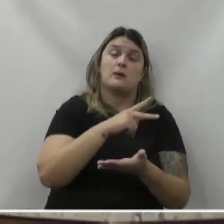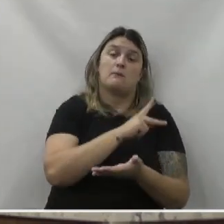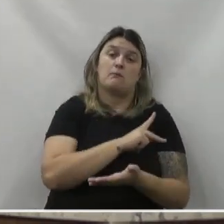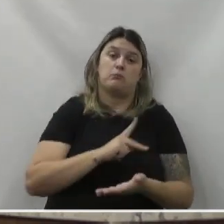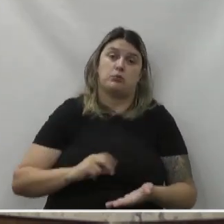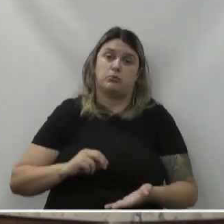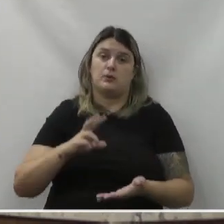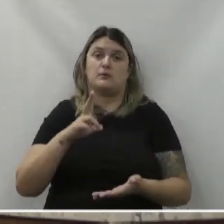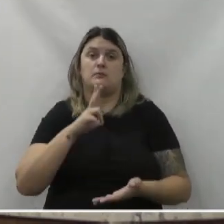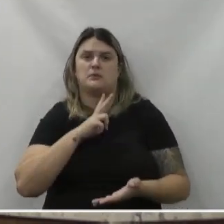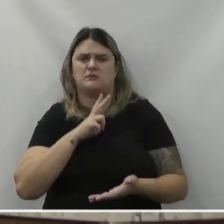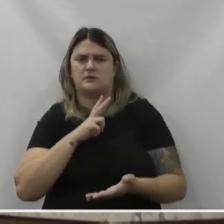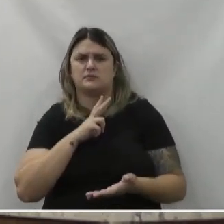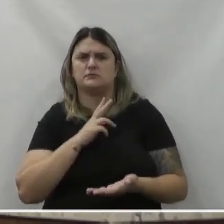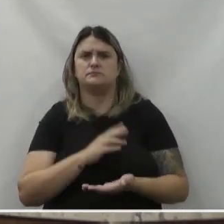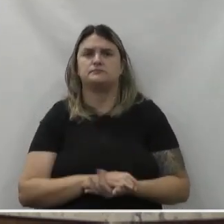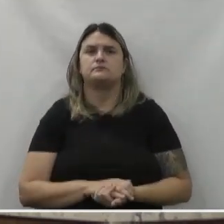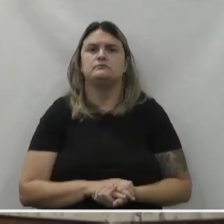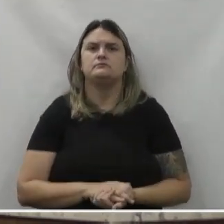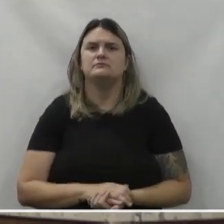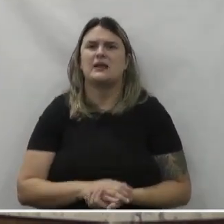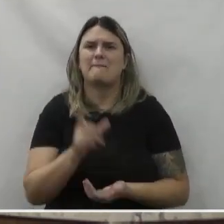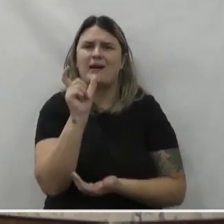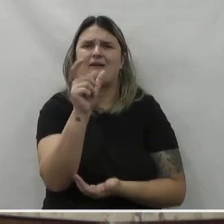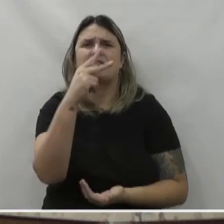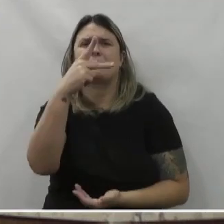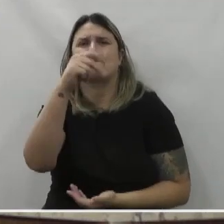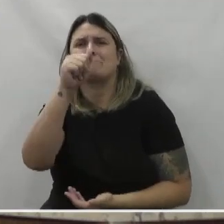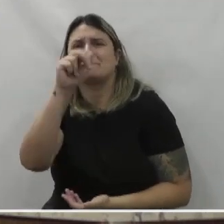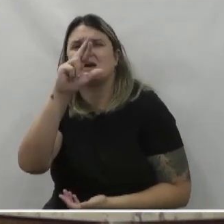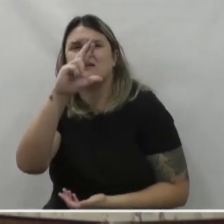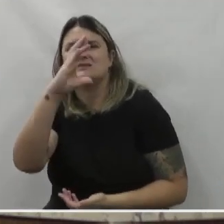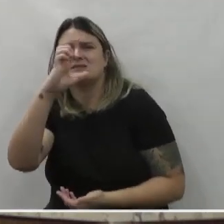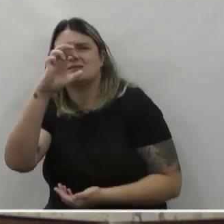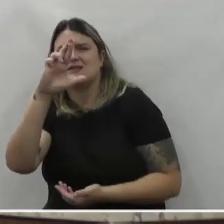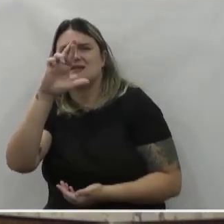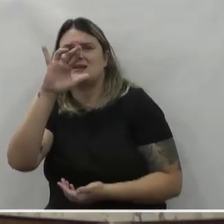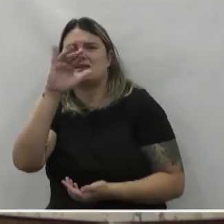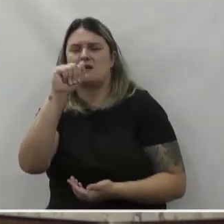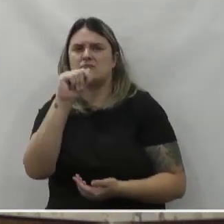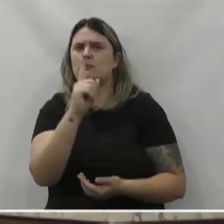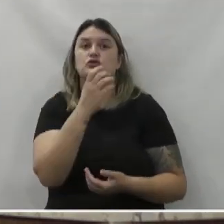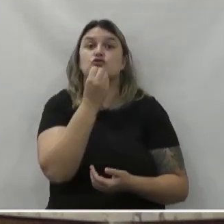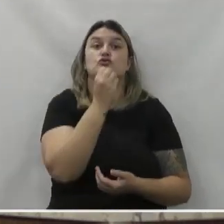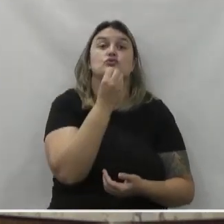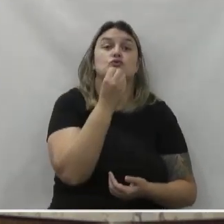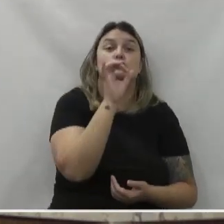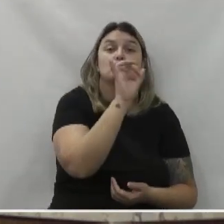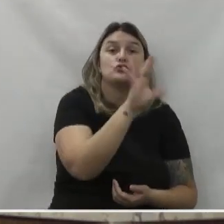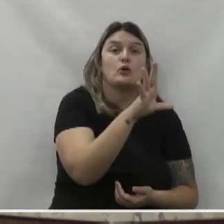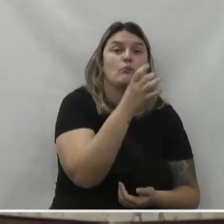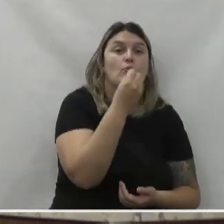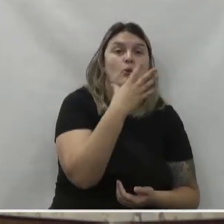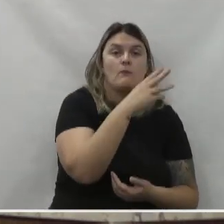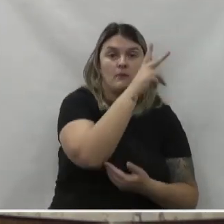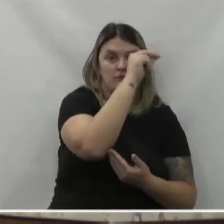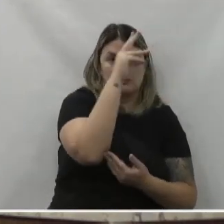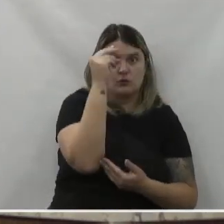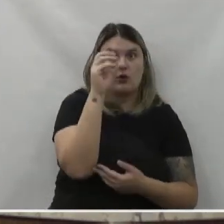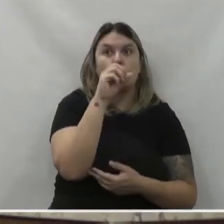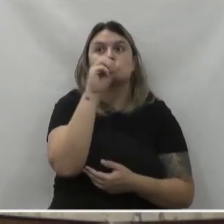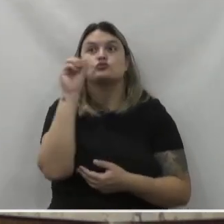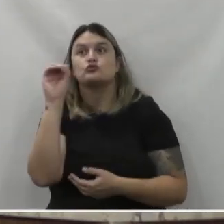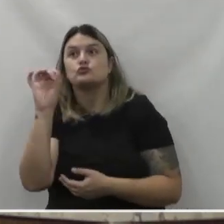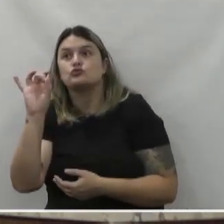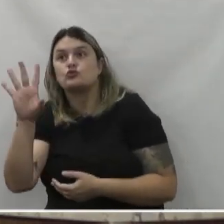palavra parceria vem antes de tudo isso. Então, não é um negócio que pode ser só bom para a prefeitura, só bom para a empresa, tem que ser uma parceria